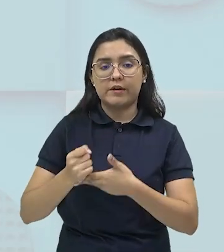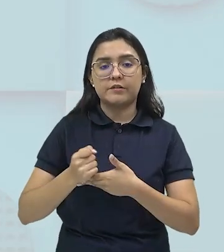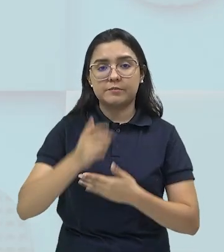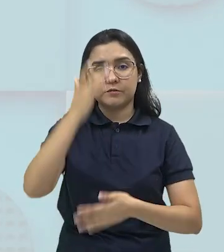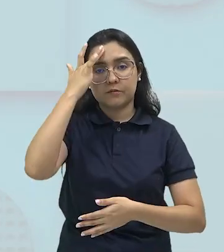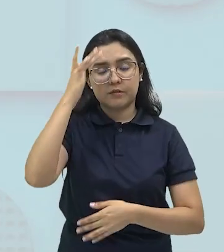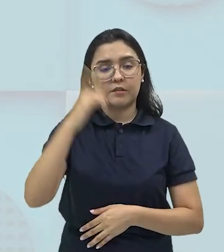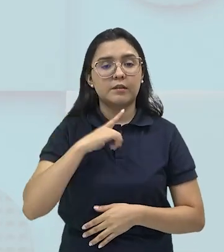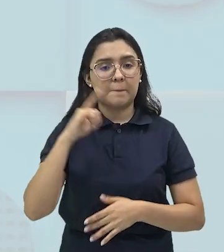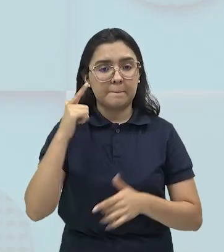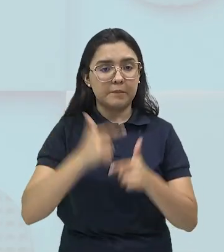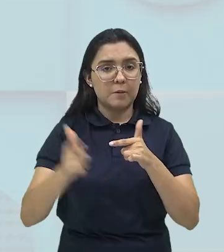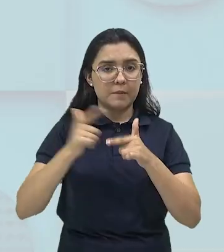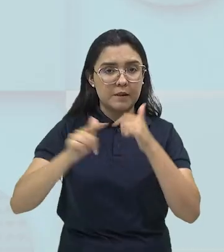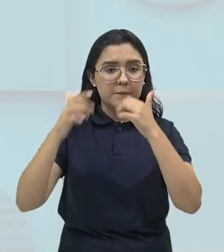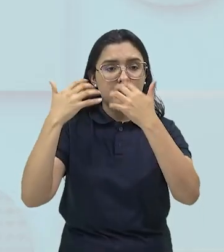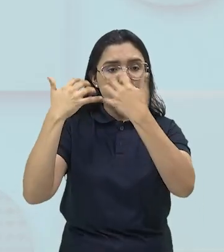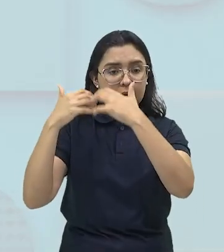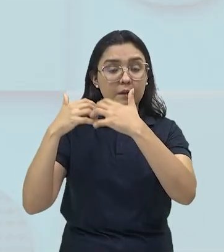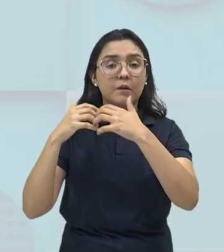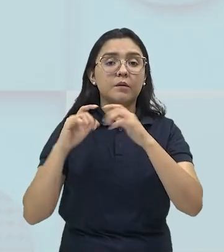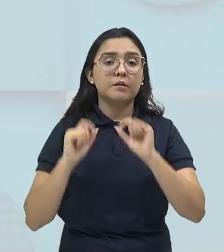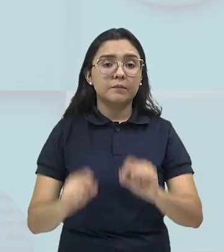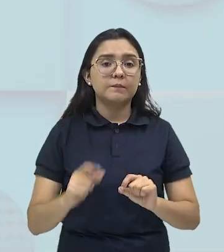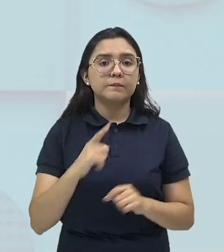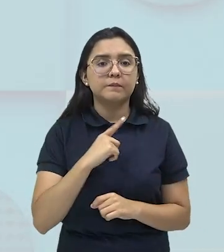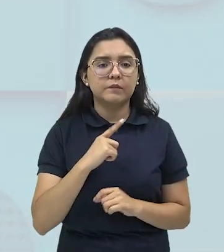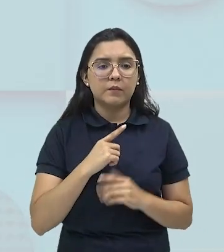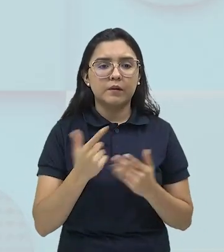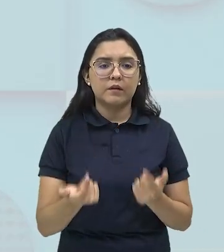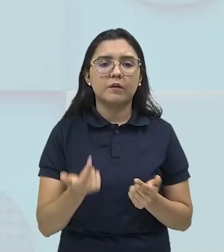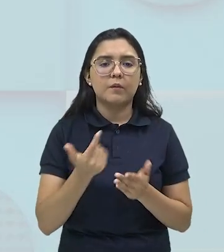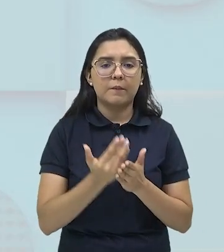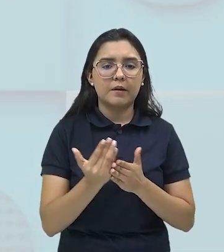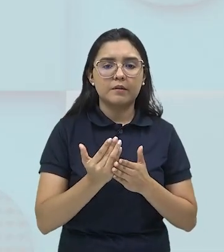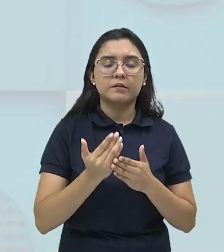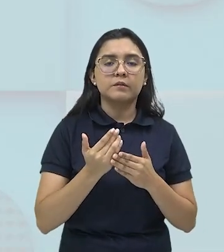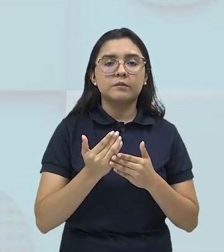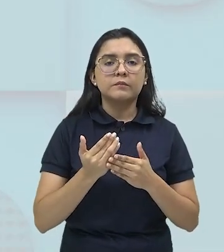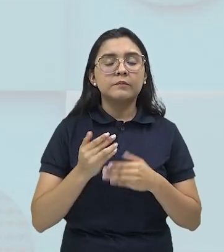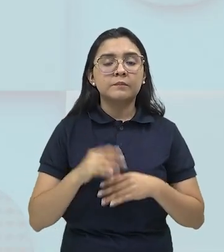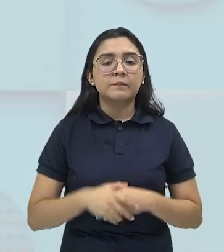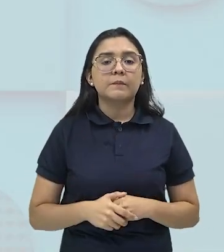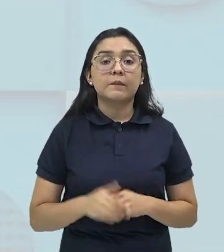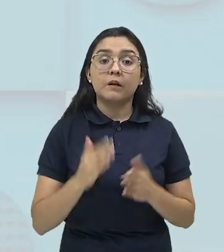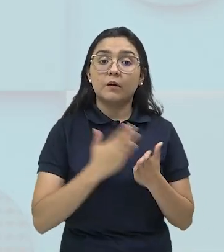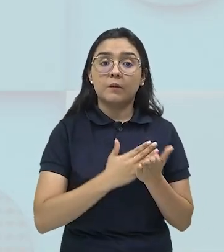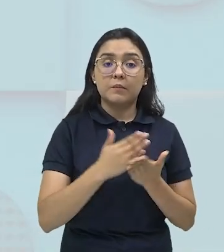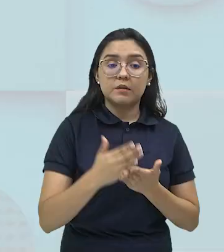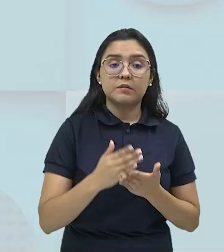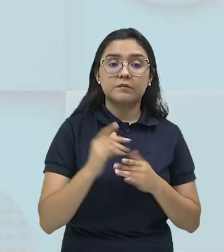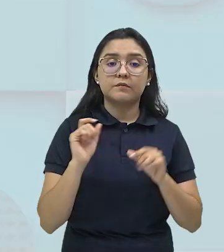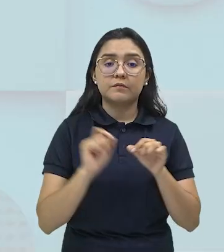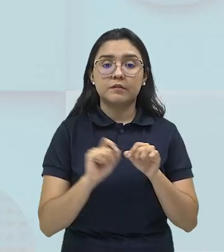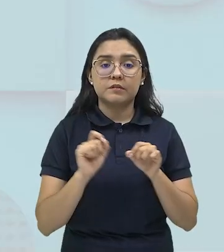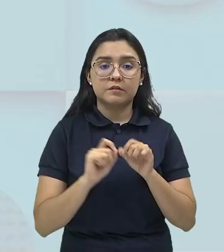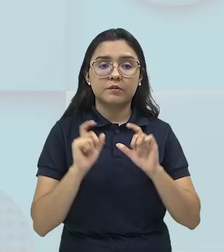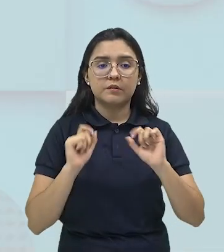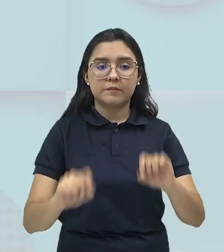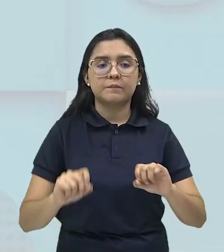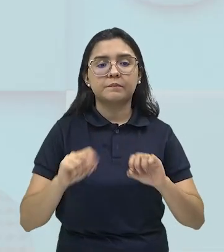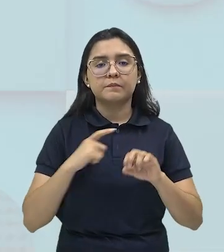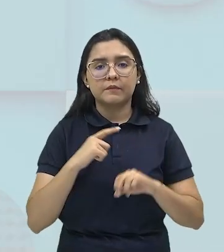cidade, e isso torna-se uma obsessão para ele, né? Que aí ele começa a fazer